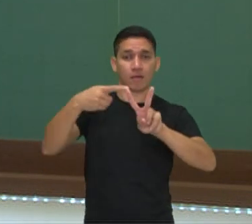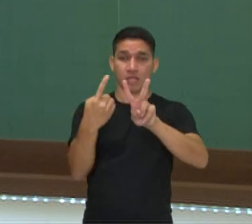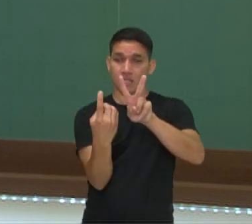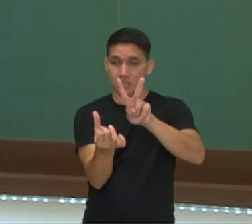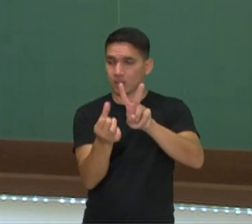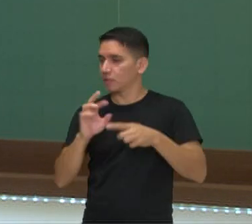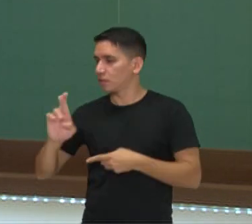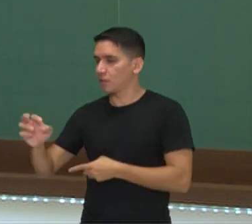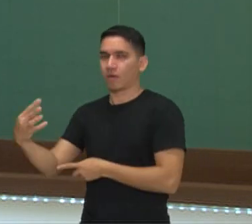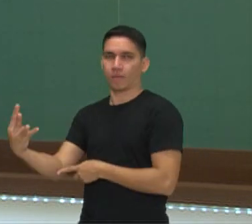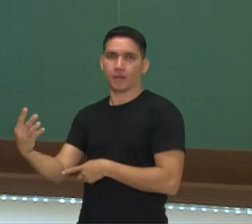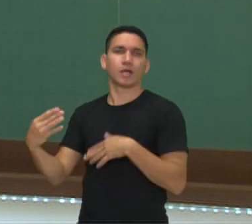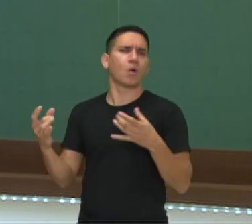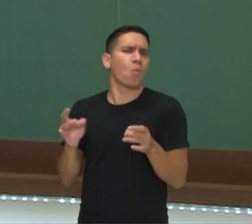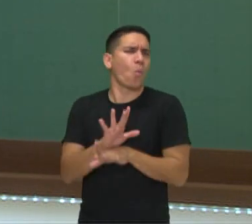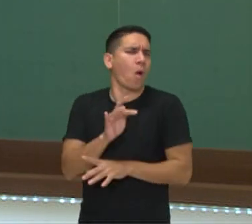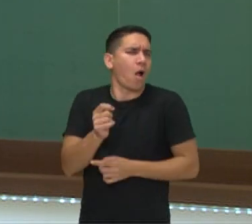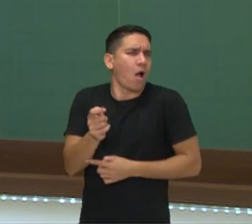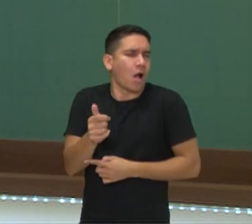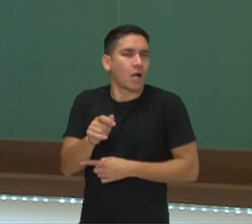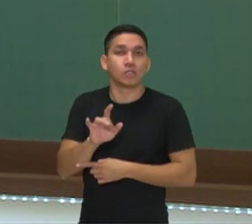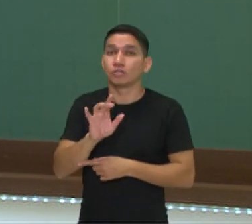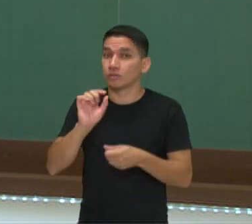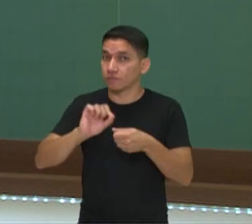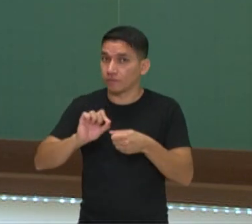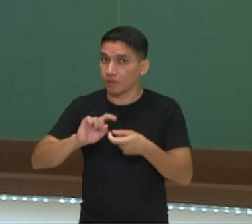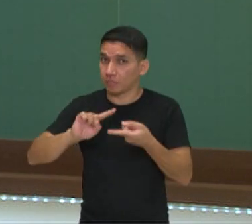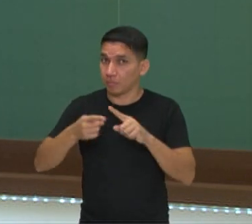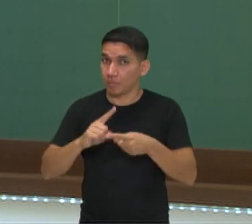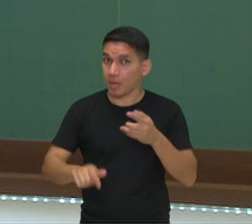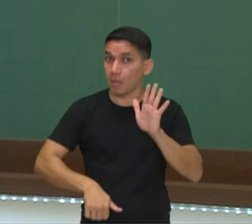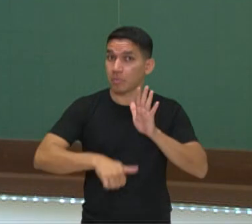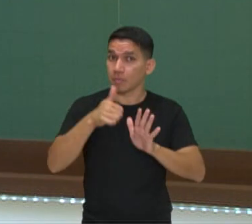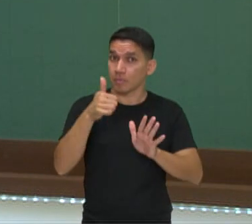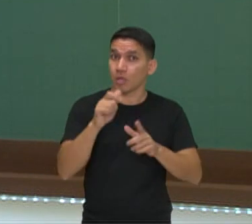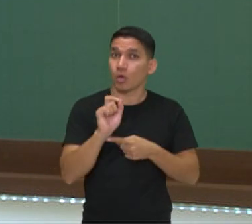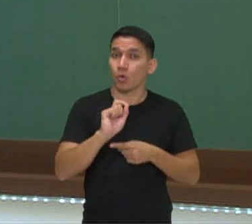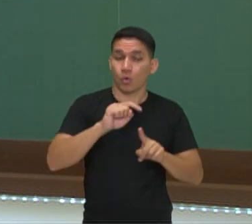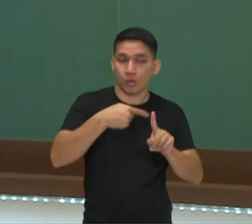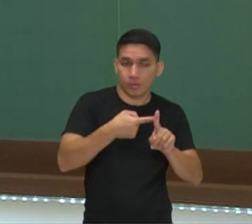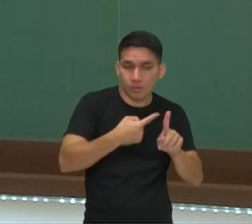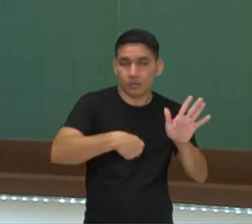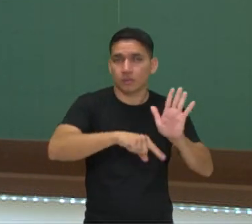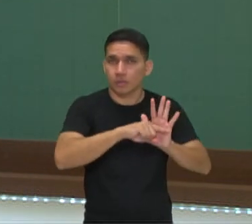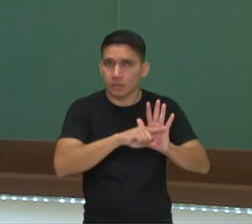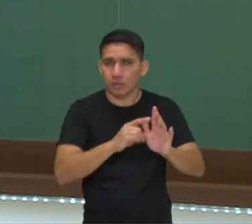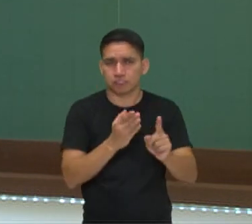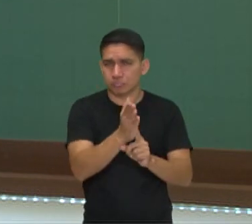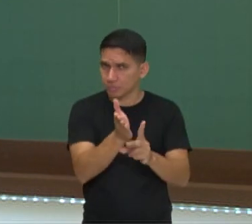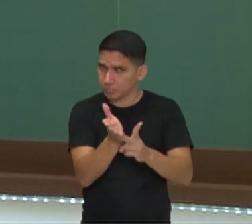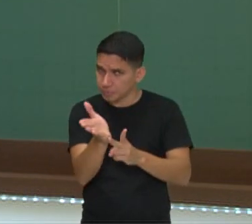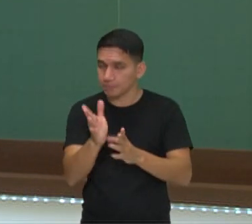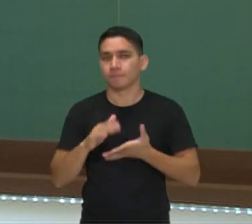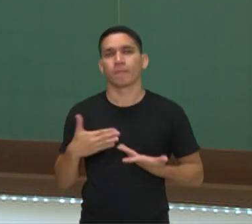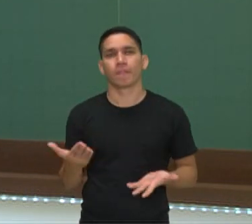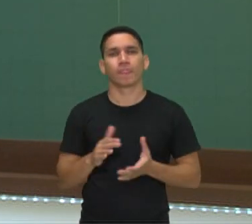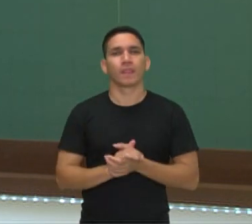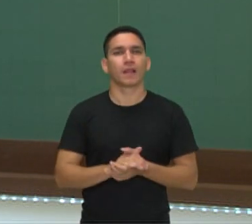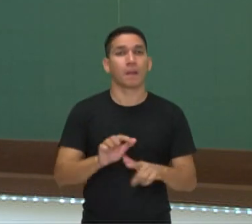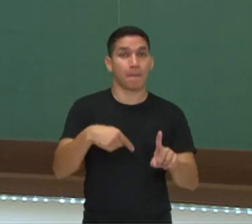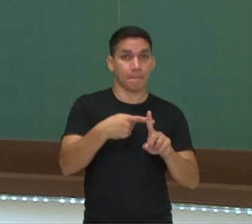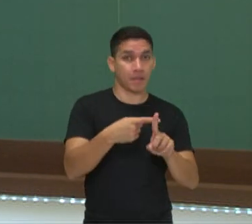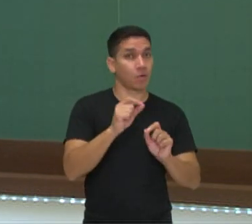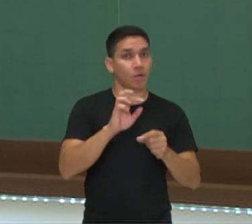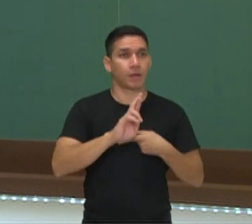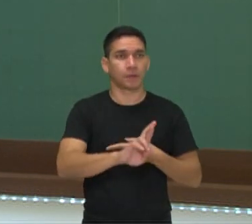Quase acabamos. Agora é só resolver. Primeira vez com um sinal, segunda vez com outro sinal. Então, com o sinal de mais,